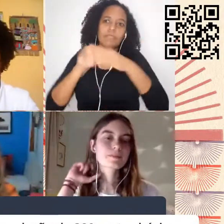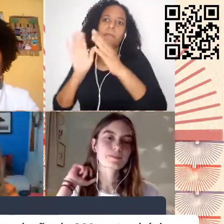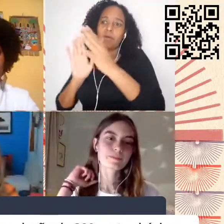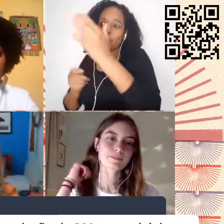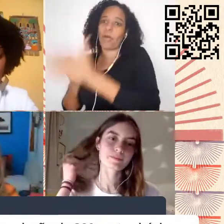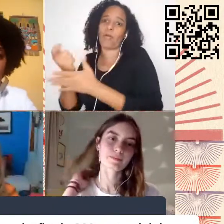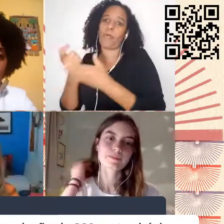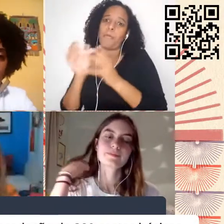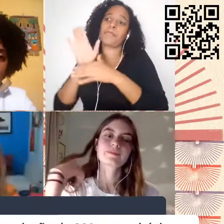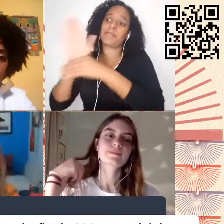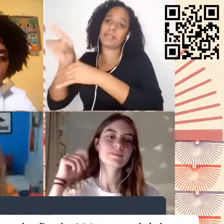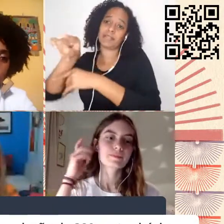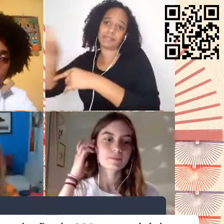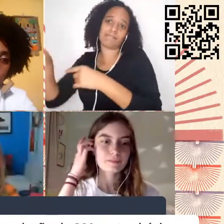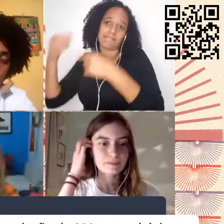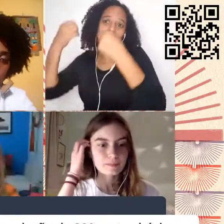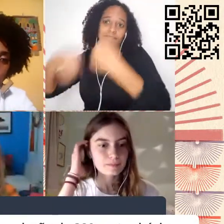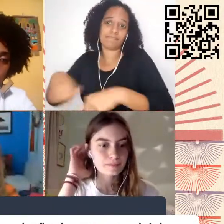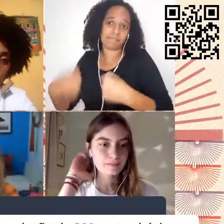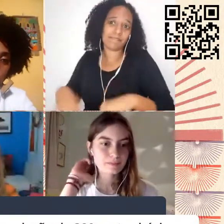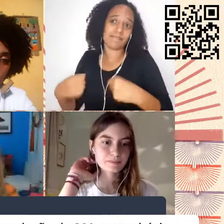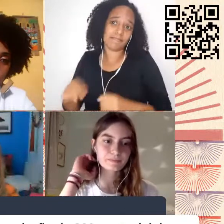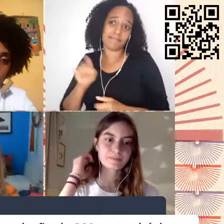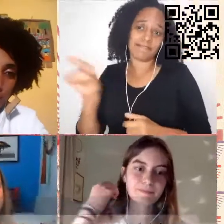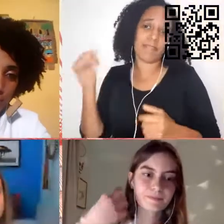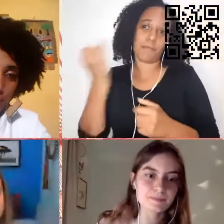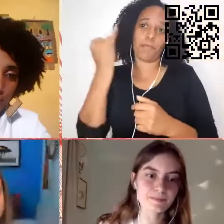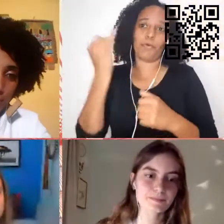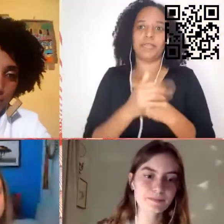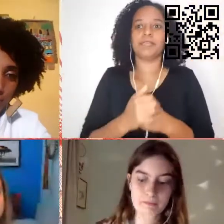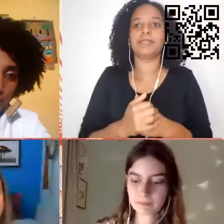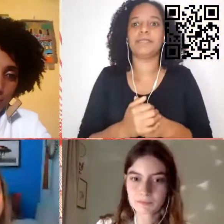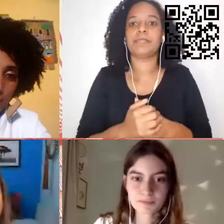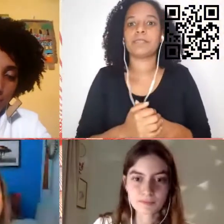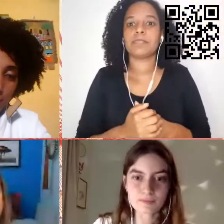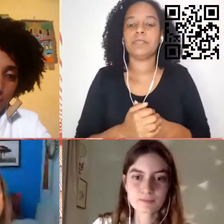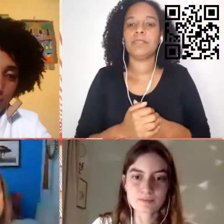que está realmente precisando.